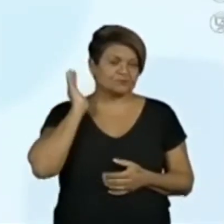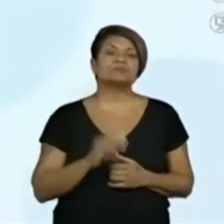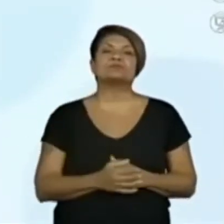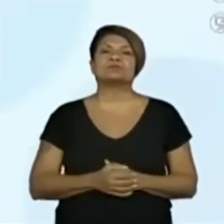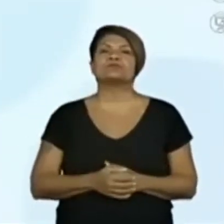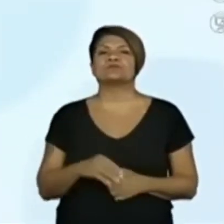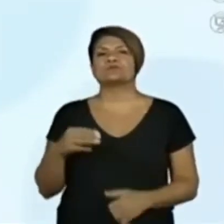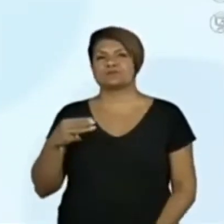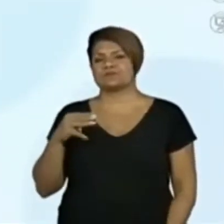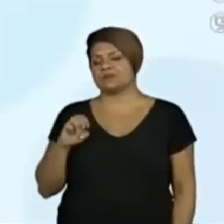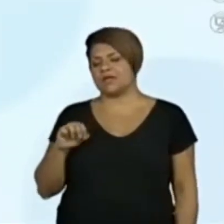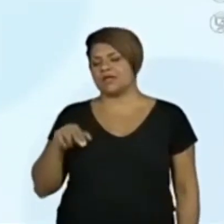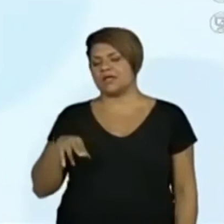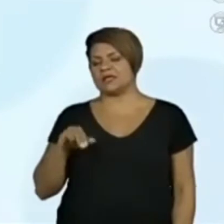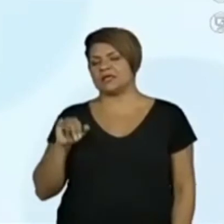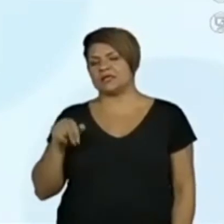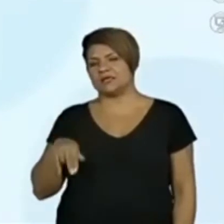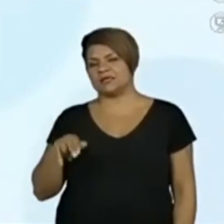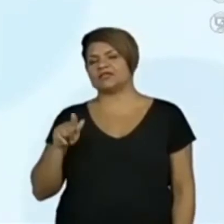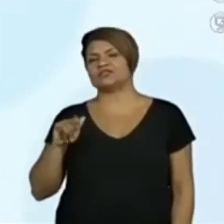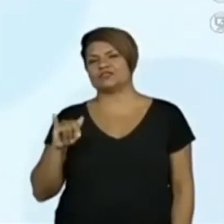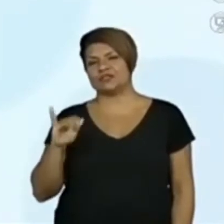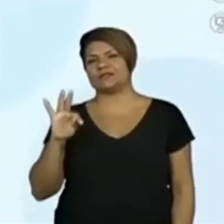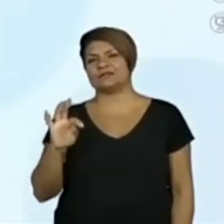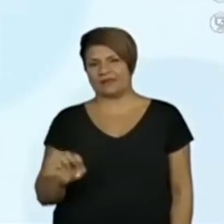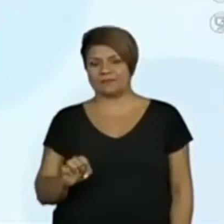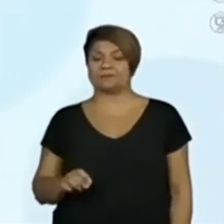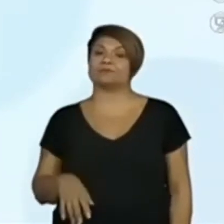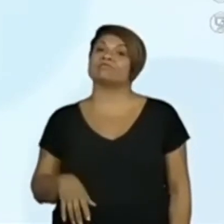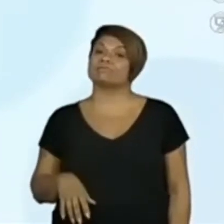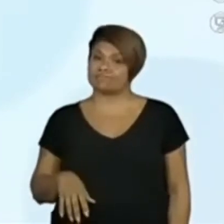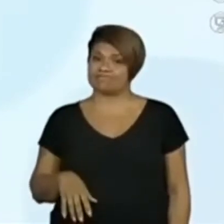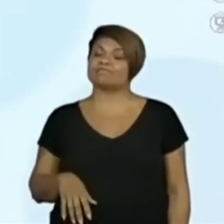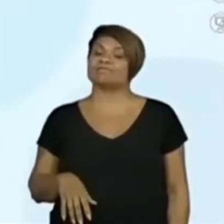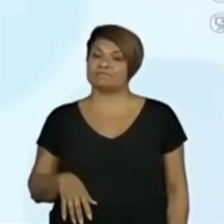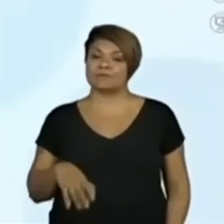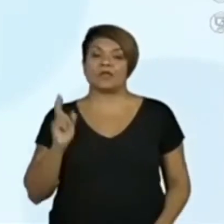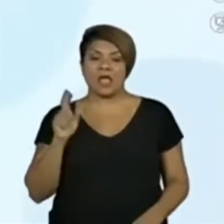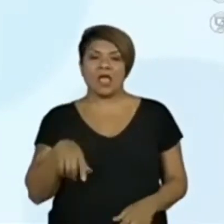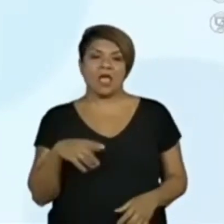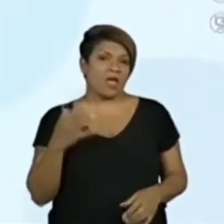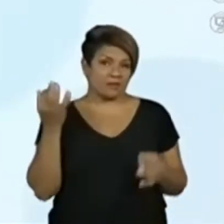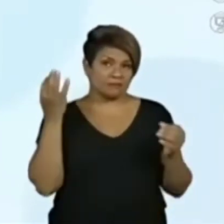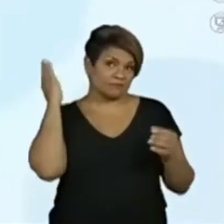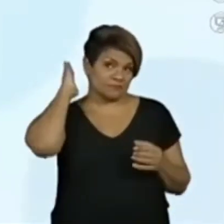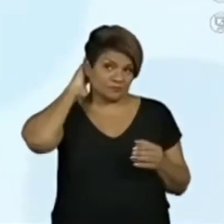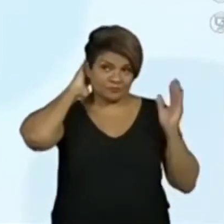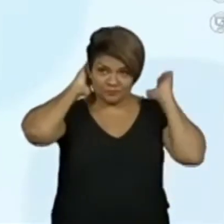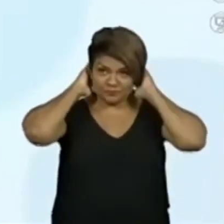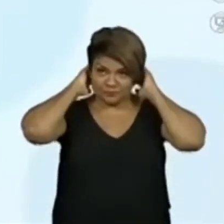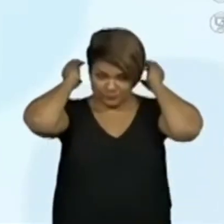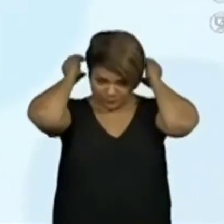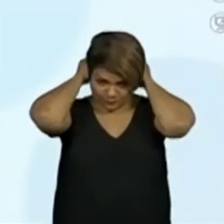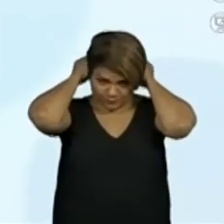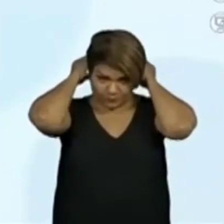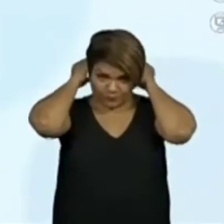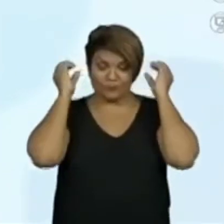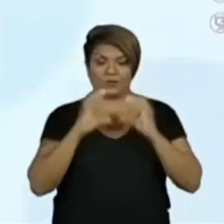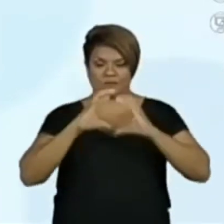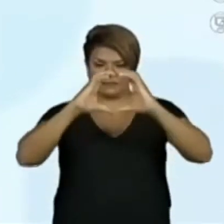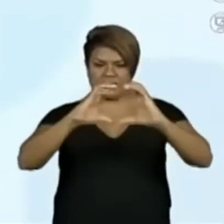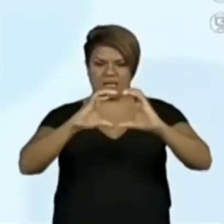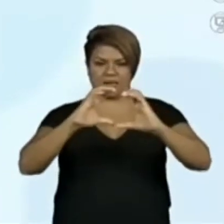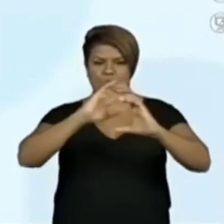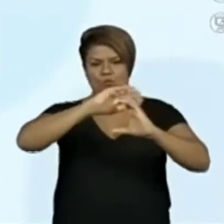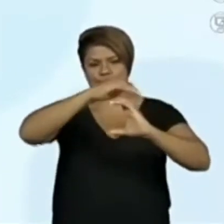resposta, que é a meningite. E a meningite é uma inflamação das meninges, que são membranas que envolvem o cérebro e